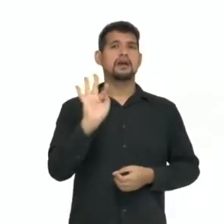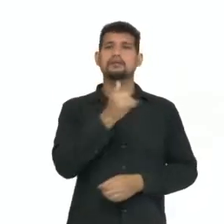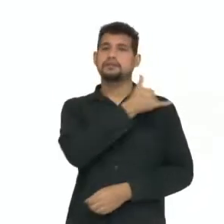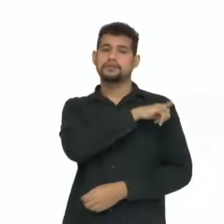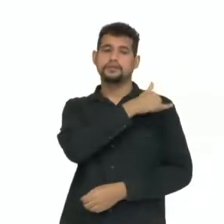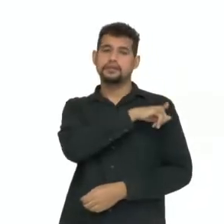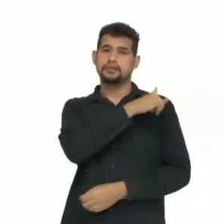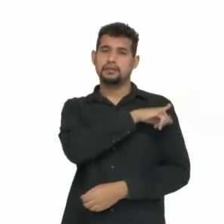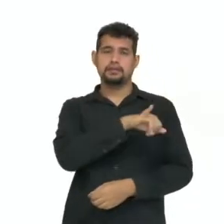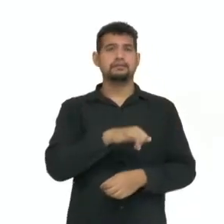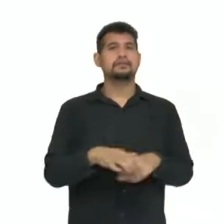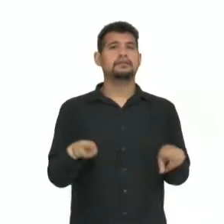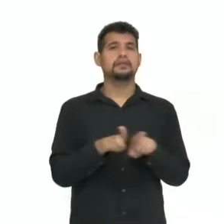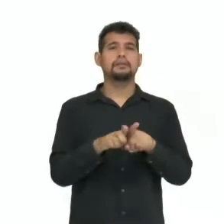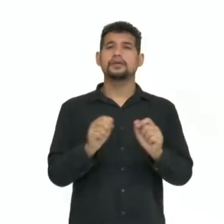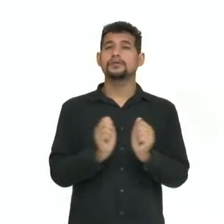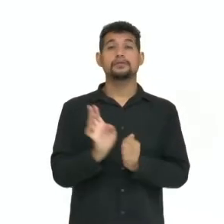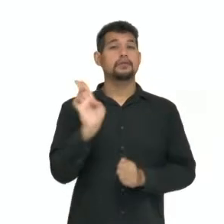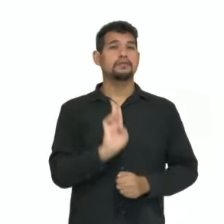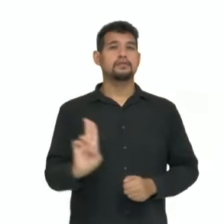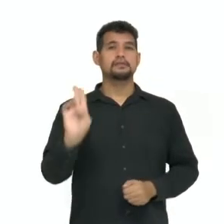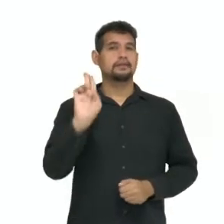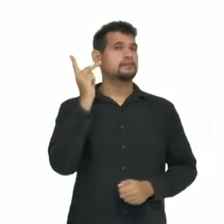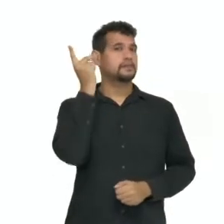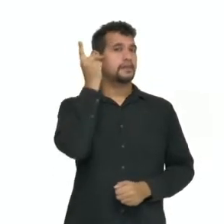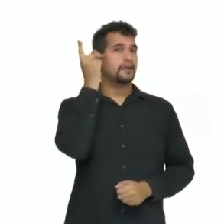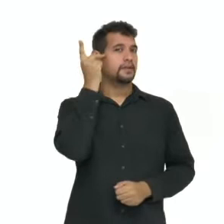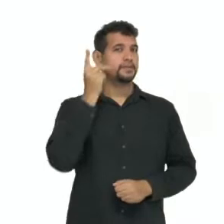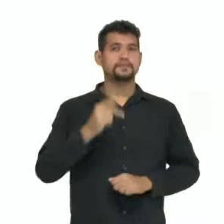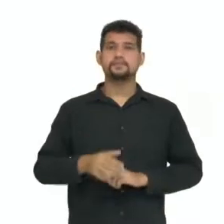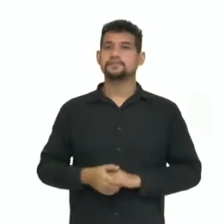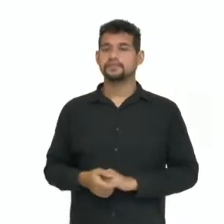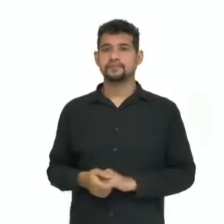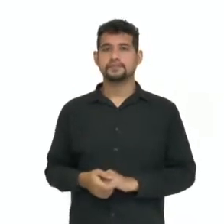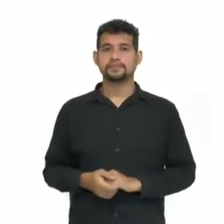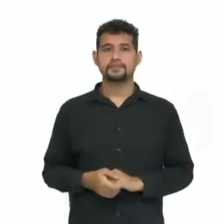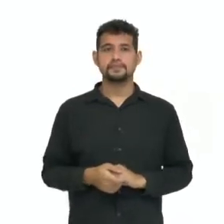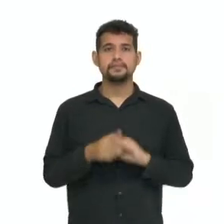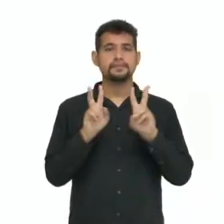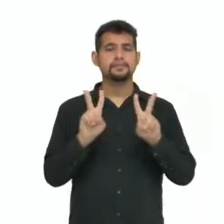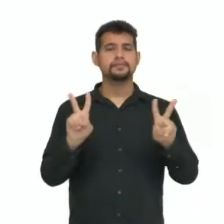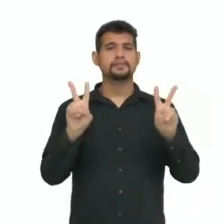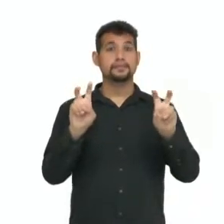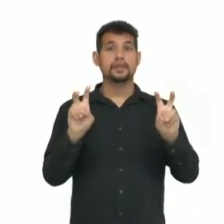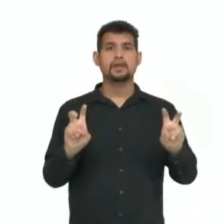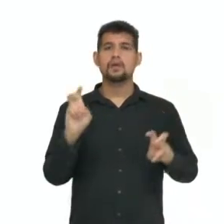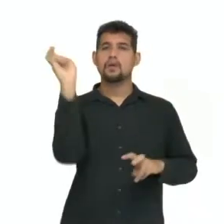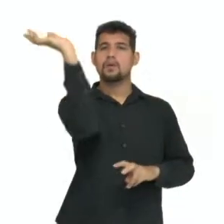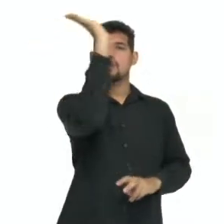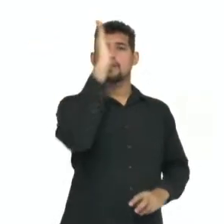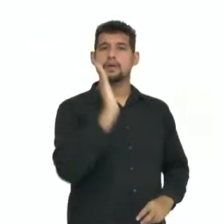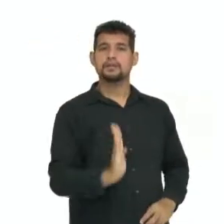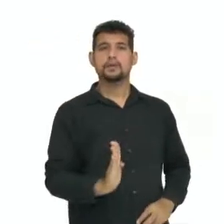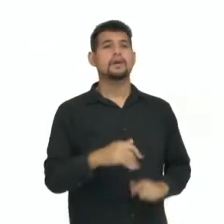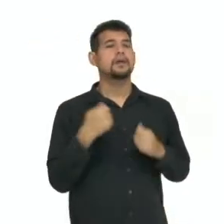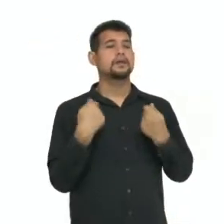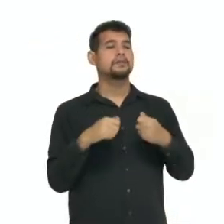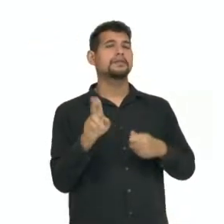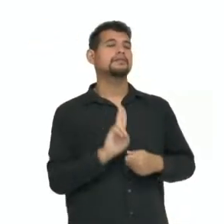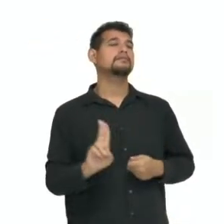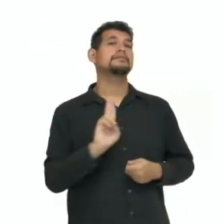Janeiro, em parceria com a Universidade de São Paulo, segundo o qual o Brasil precisa